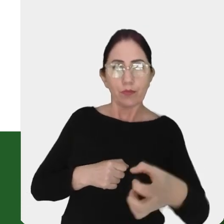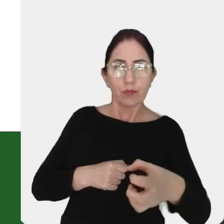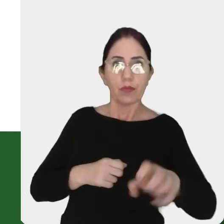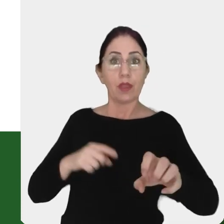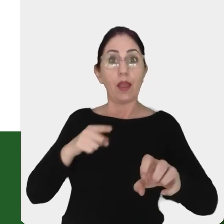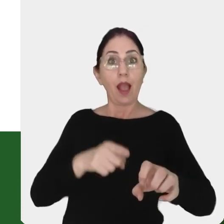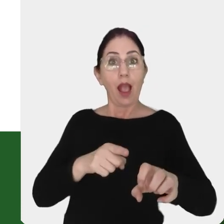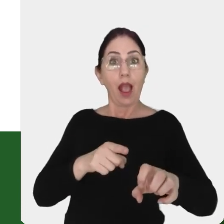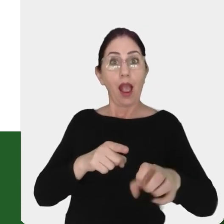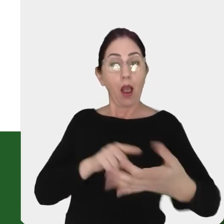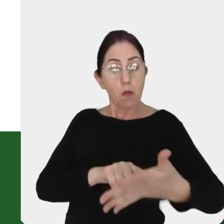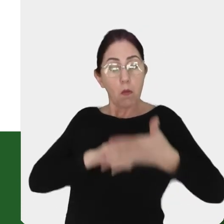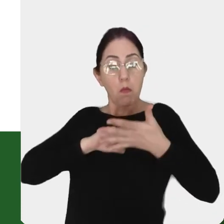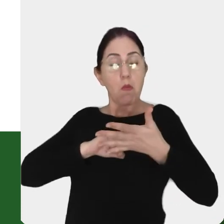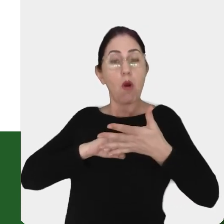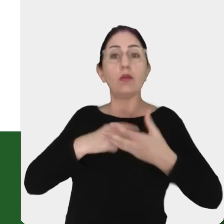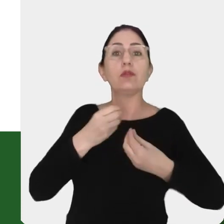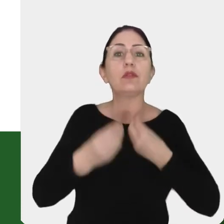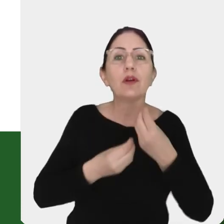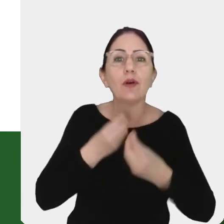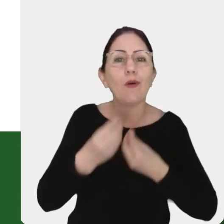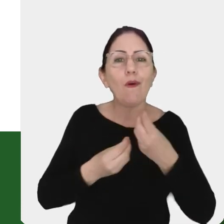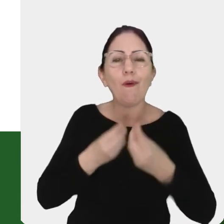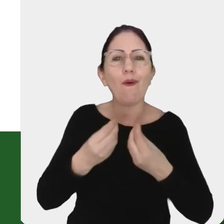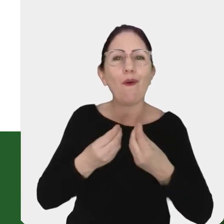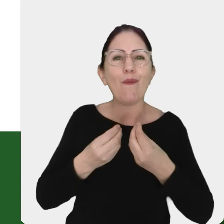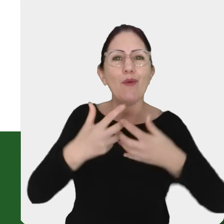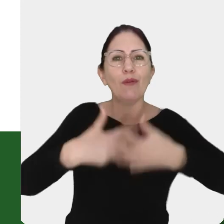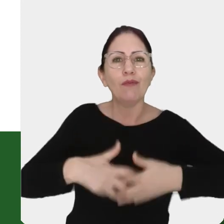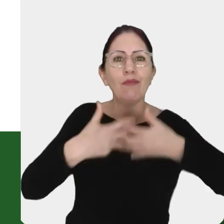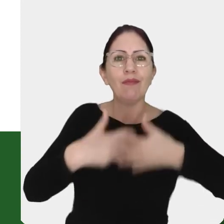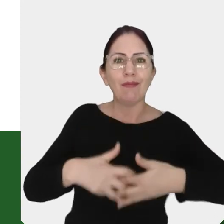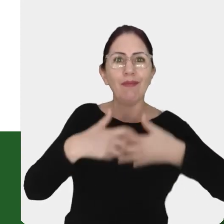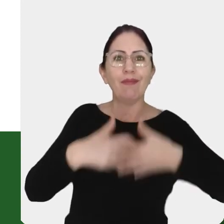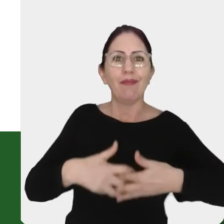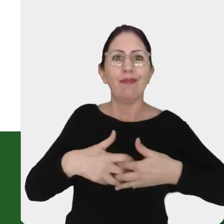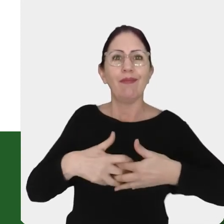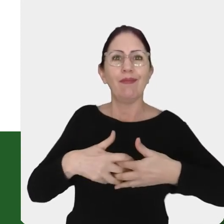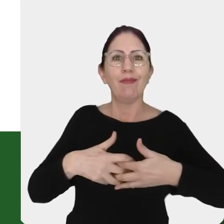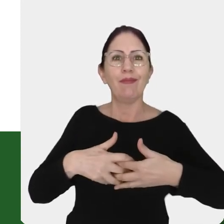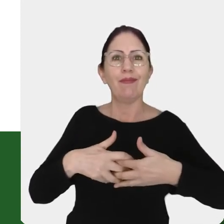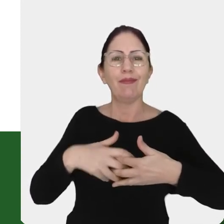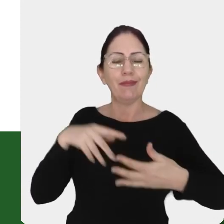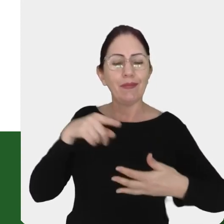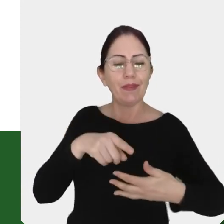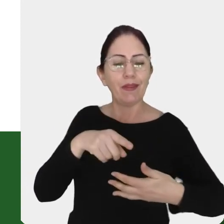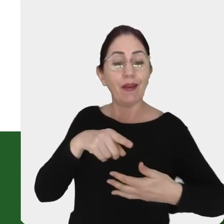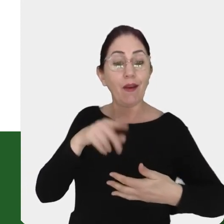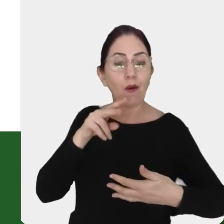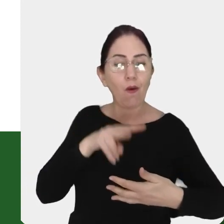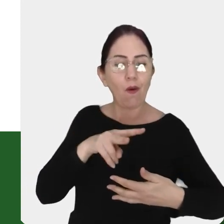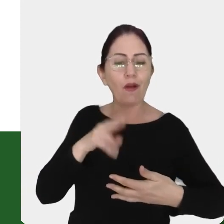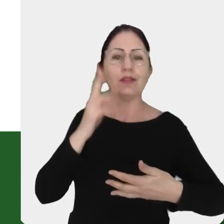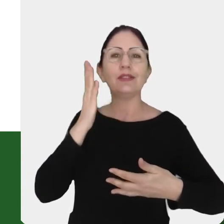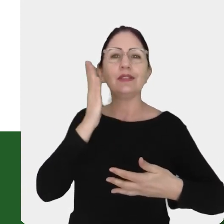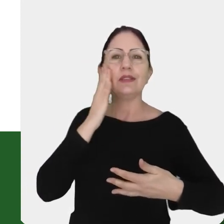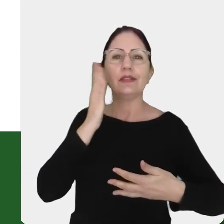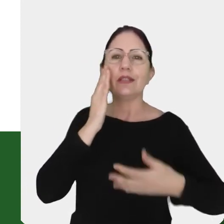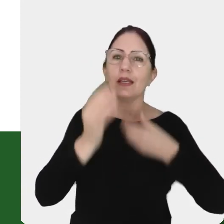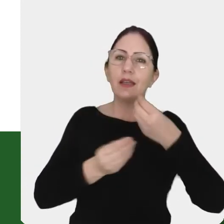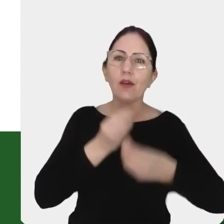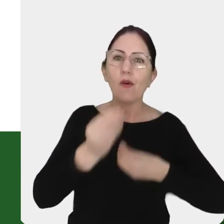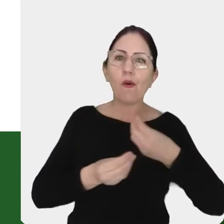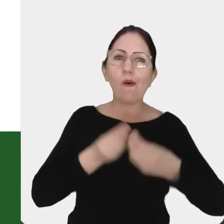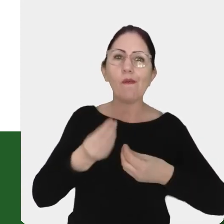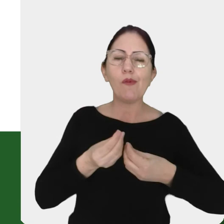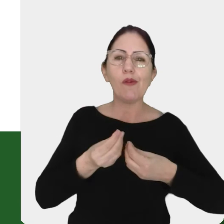imagem aqui, mas é isso que ela nos faz. Ela nos dá esse convite, né? A forma da maçaneta faz com que eu saiba que ali